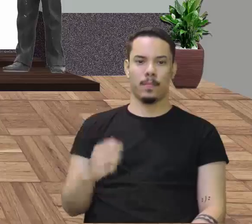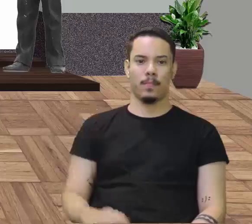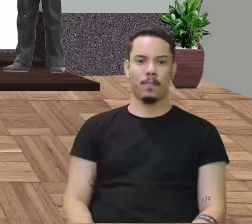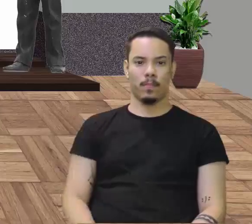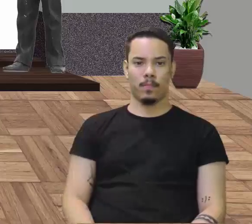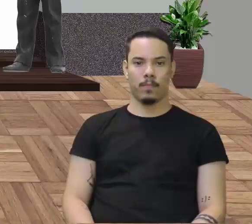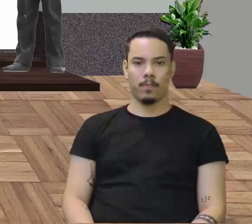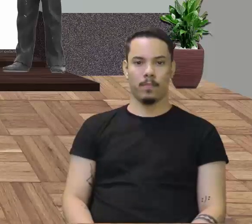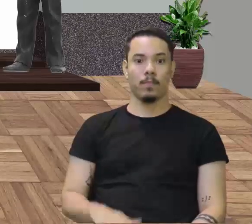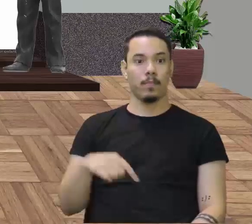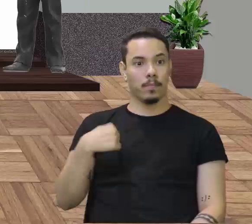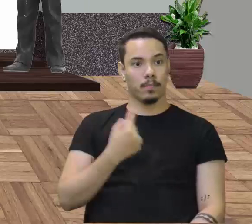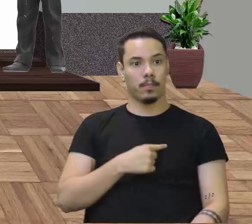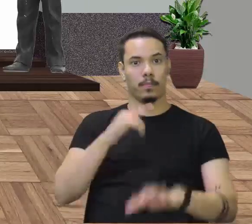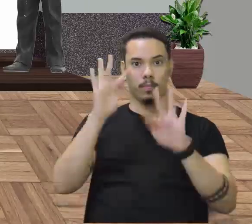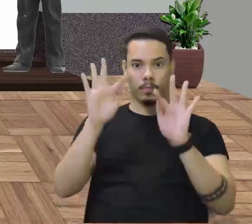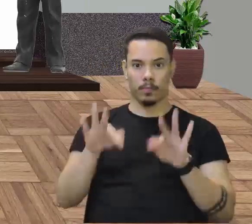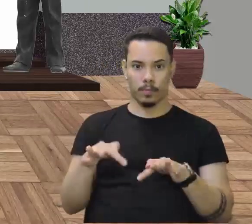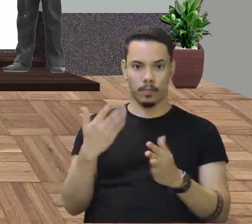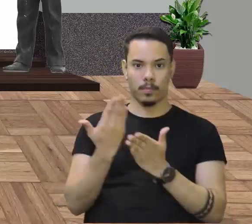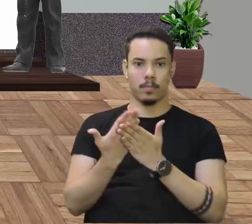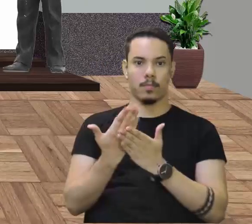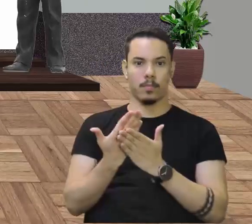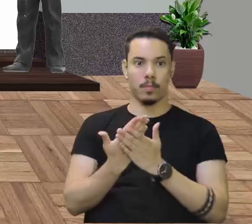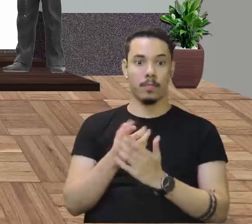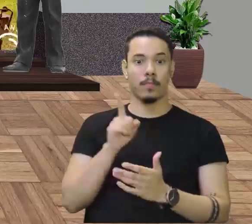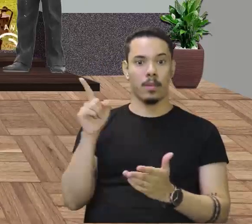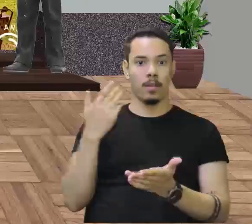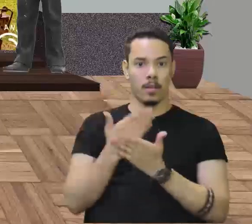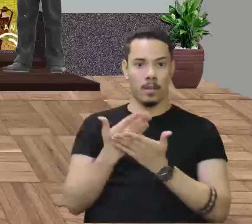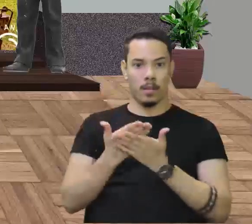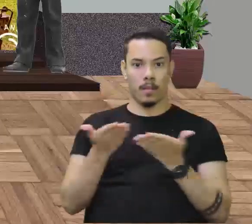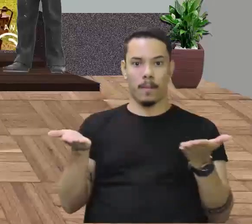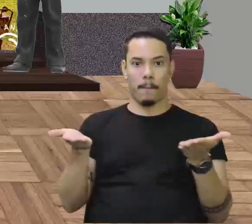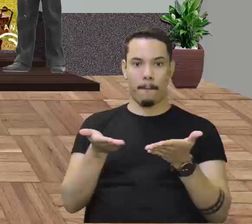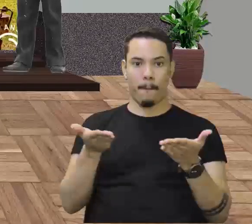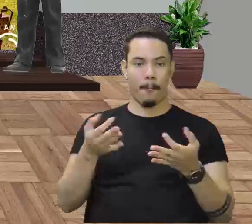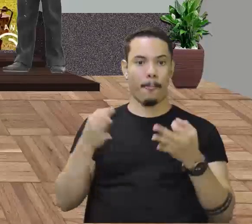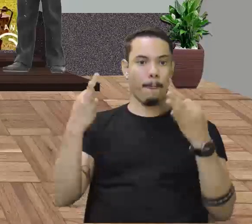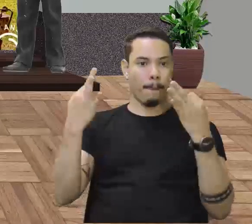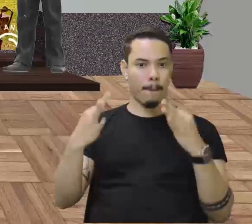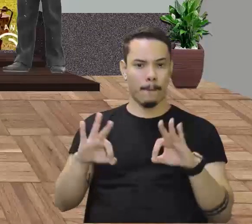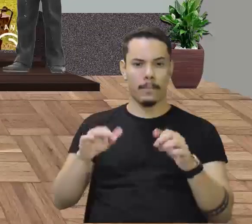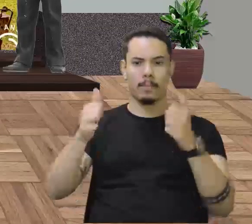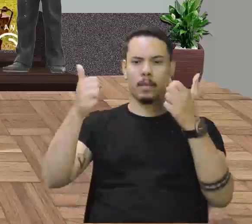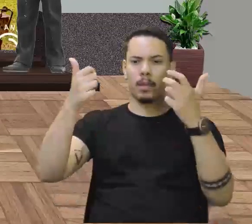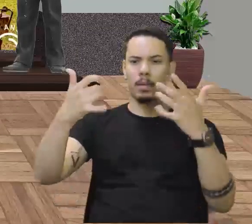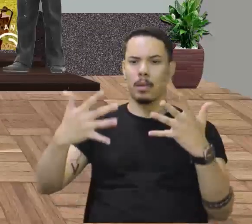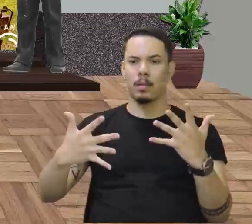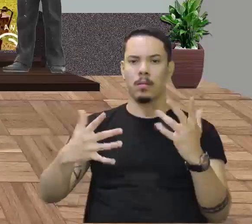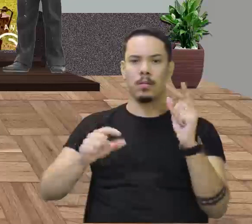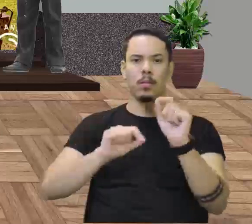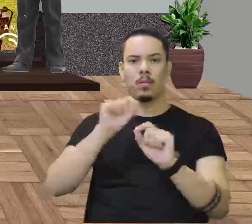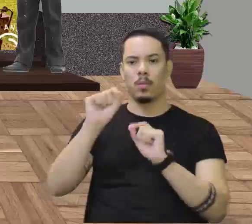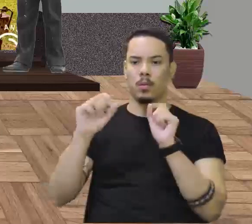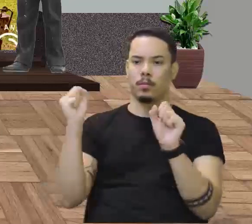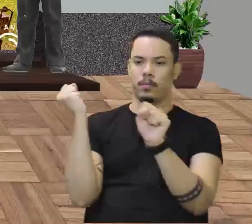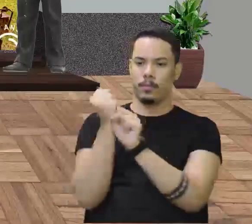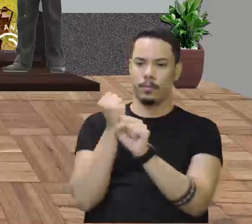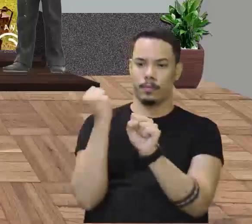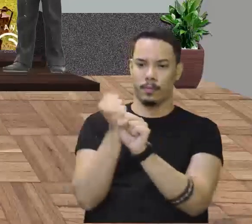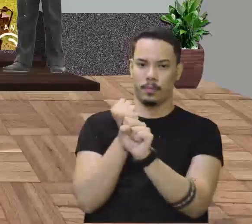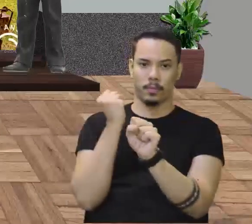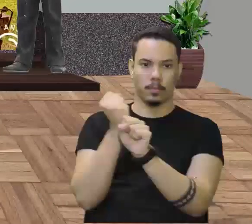chegamos ao fim de mais uma aula. Essa aula de hoje, que ela fala da